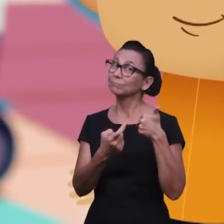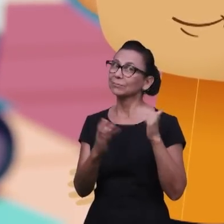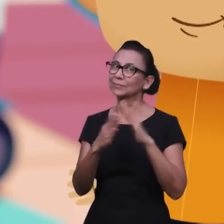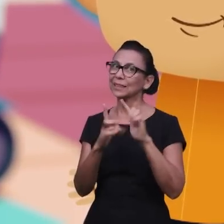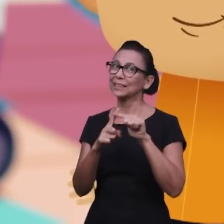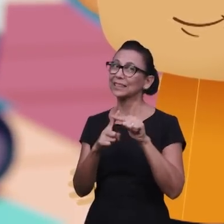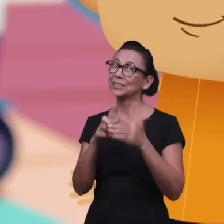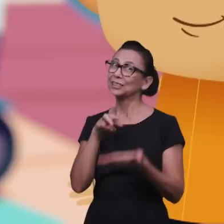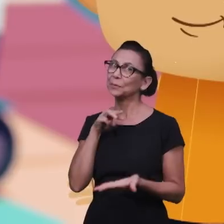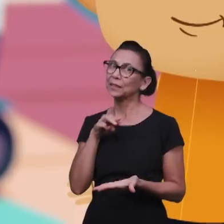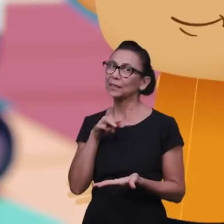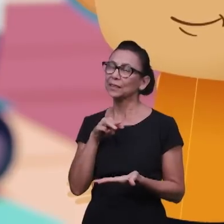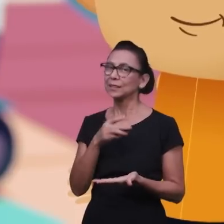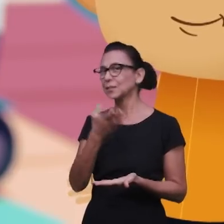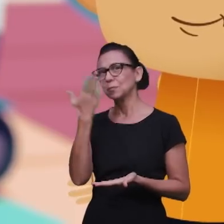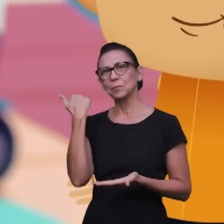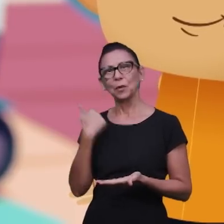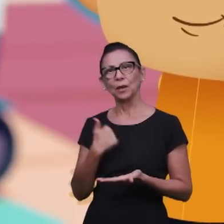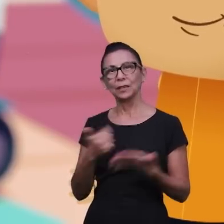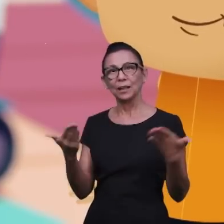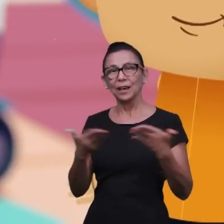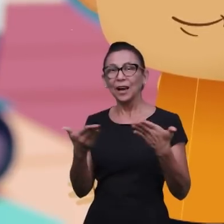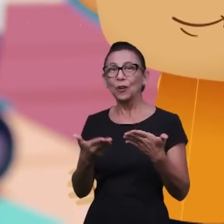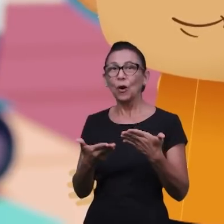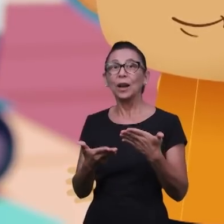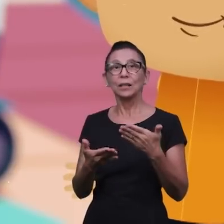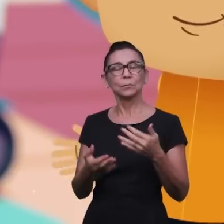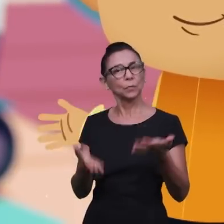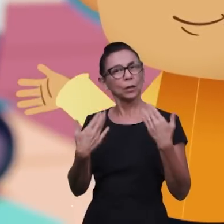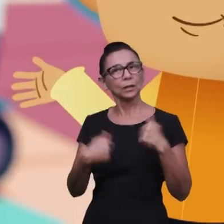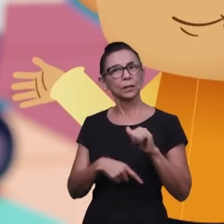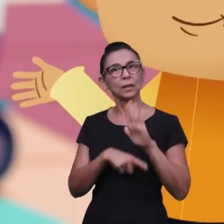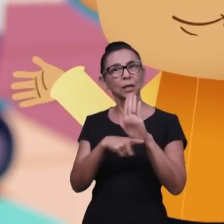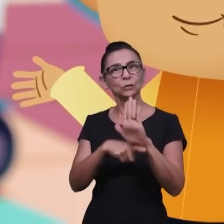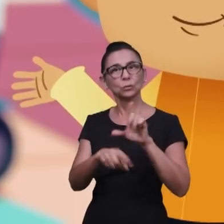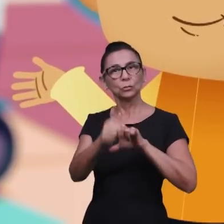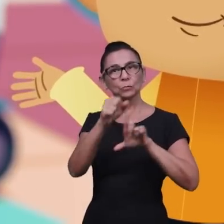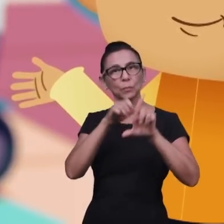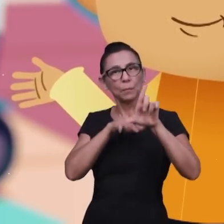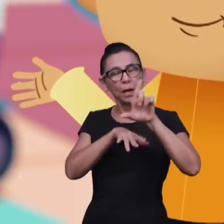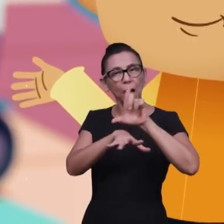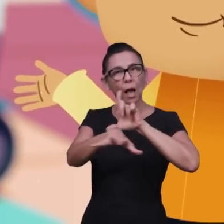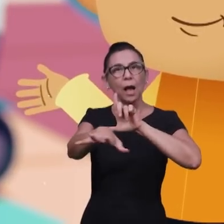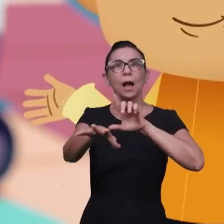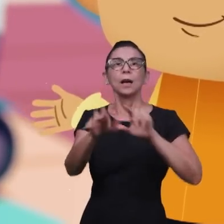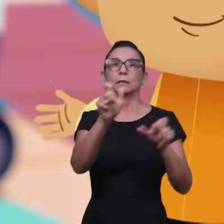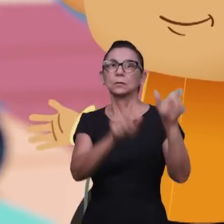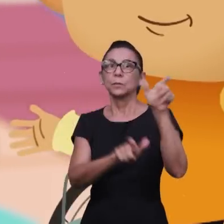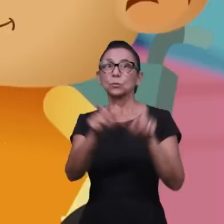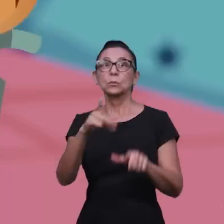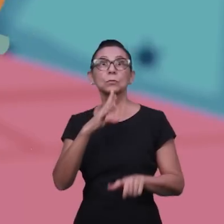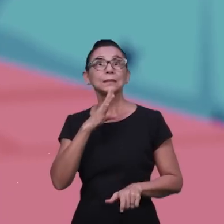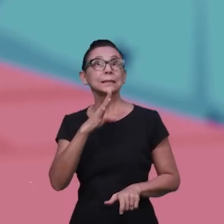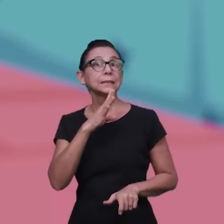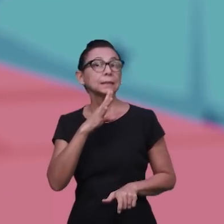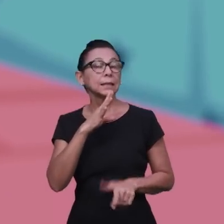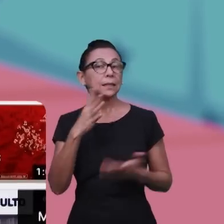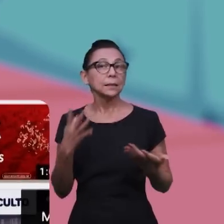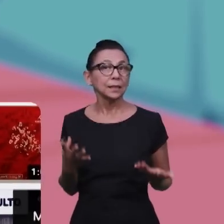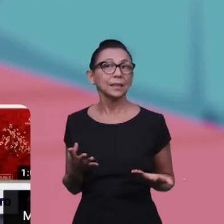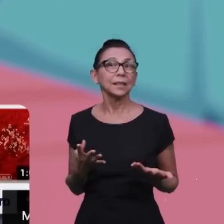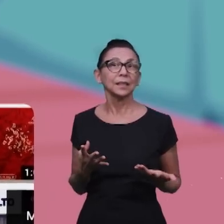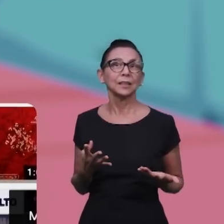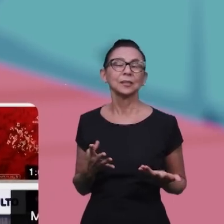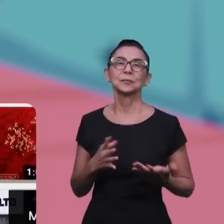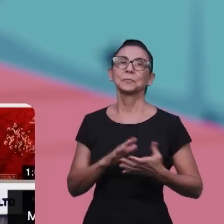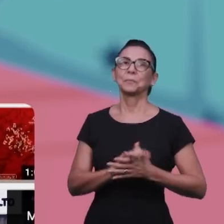igreja? Faça isso e ajude a espalhar os conteúdos da Igreja Cristã Maranata e edificar muitas pessoas. E aí, quem ainda não